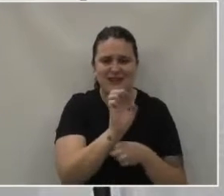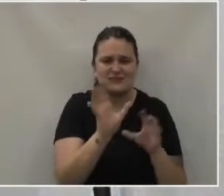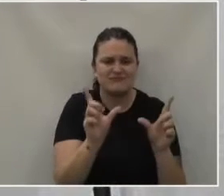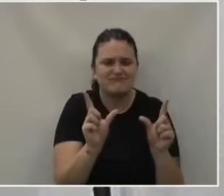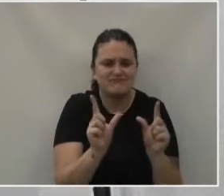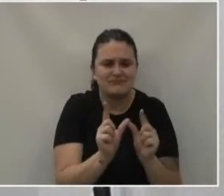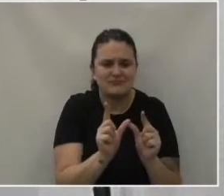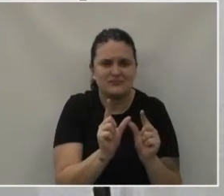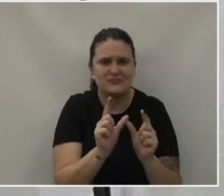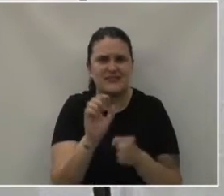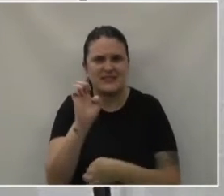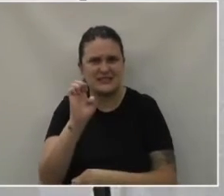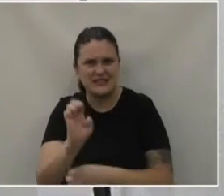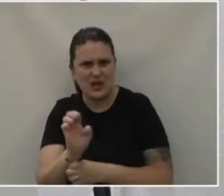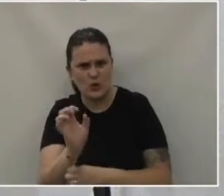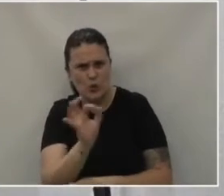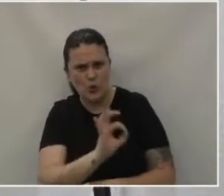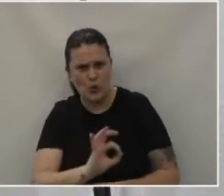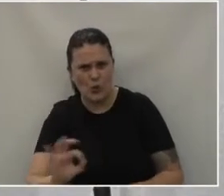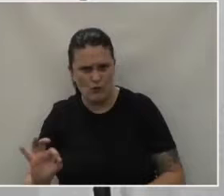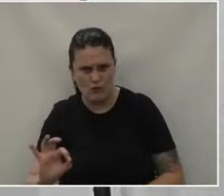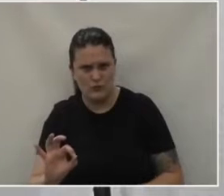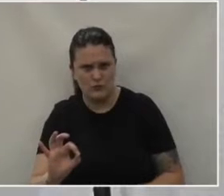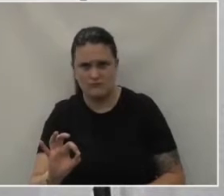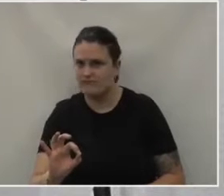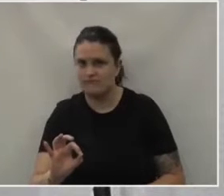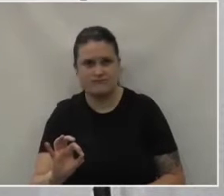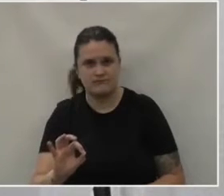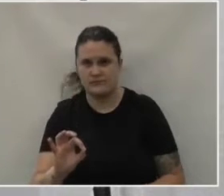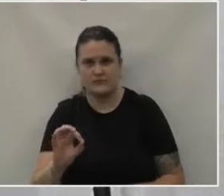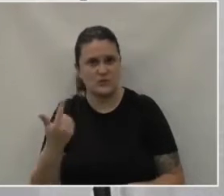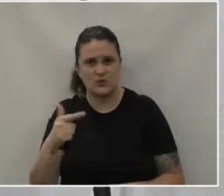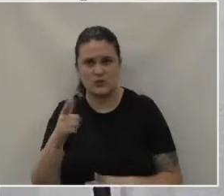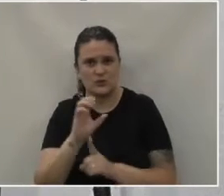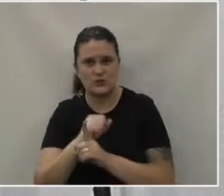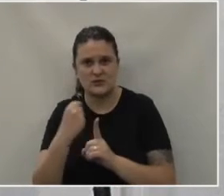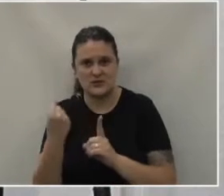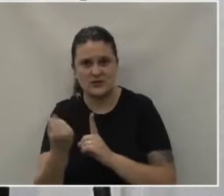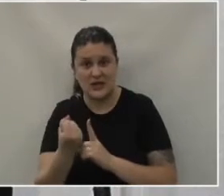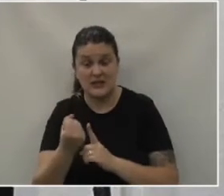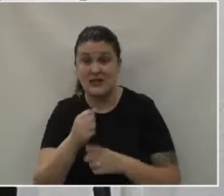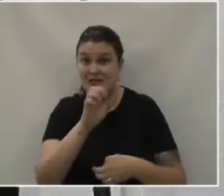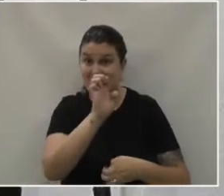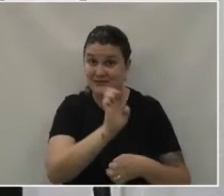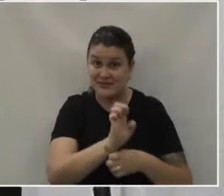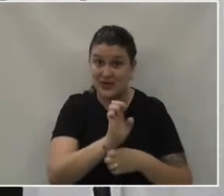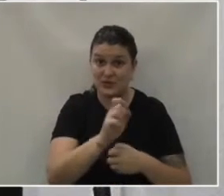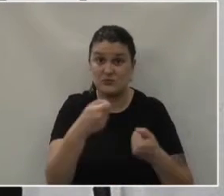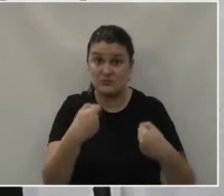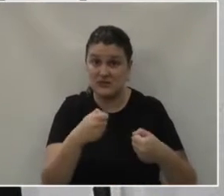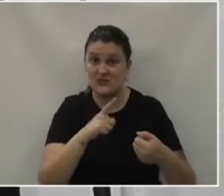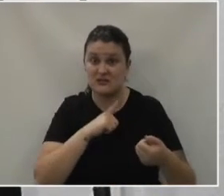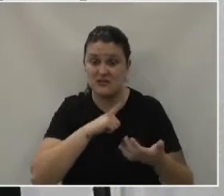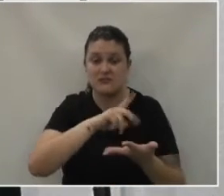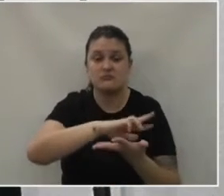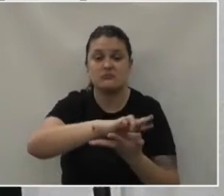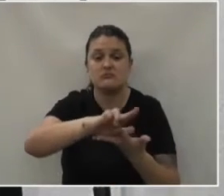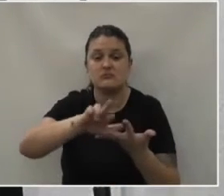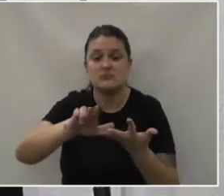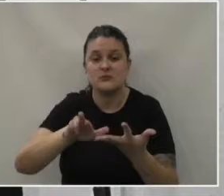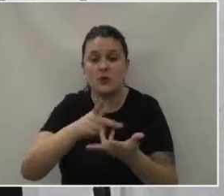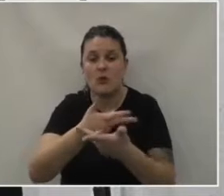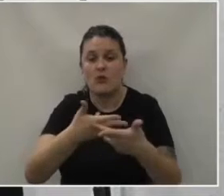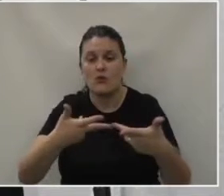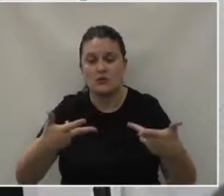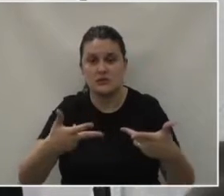com o Estado nulo. Não existe sociedade sem que o Estado tenha ferramentas para